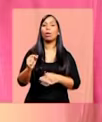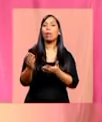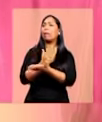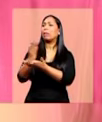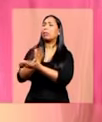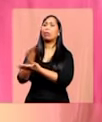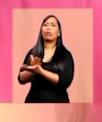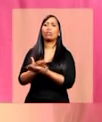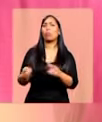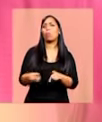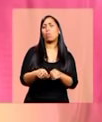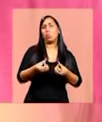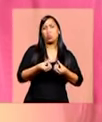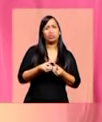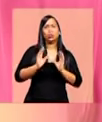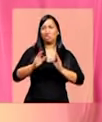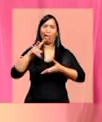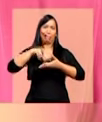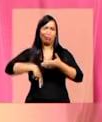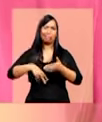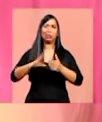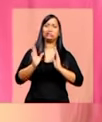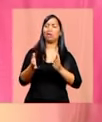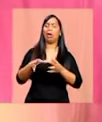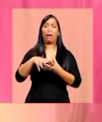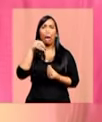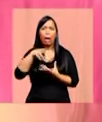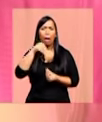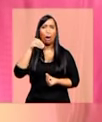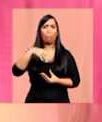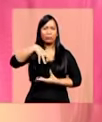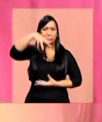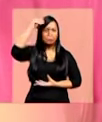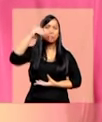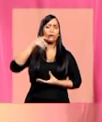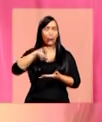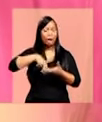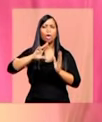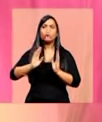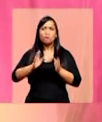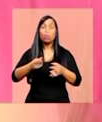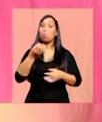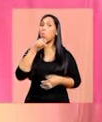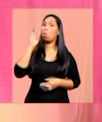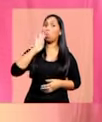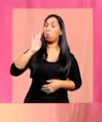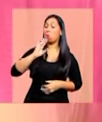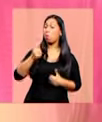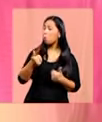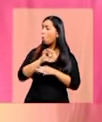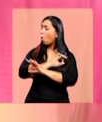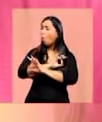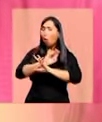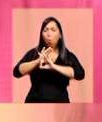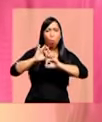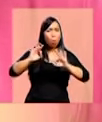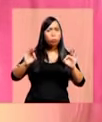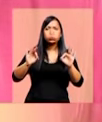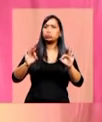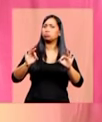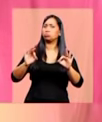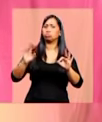quanto é origem. Então já li livro budista, já li livro muito espírita, muitos livros espíritas eu já li, muito legais, inclusive. Sim. Acho